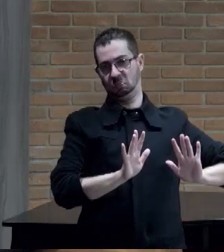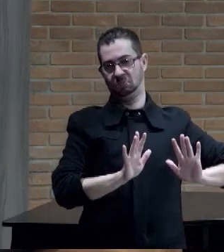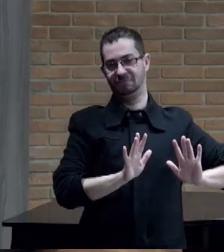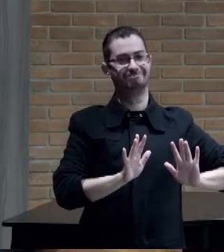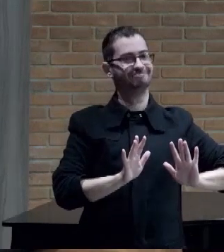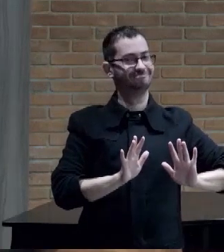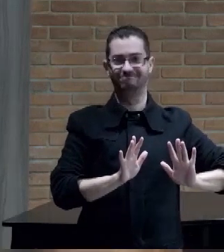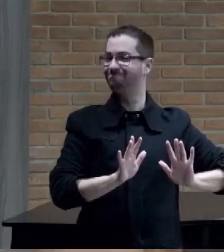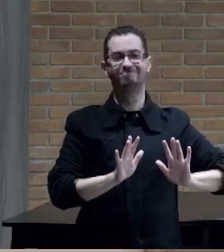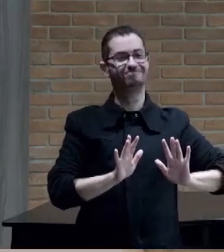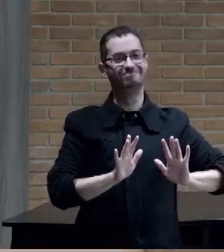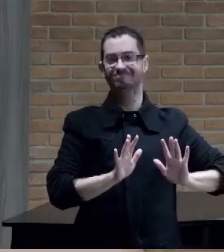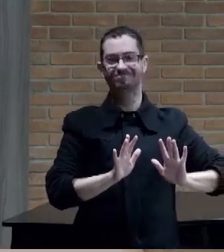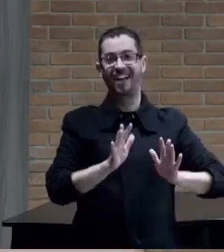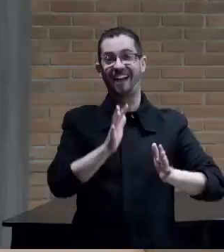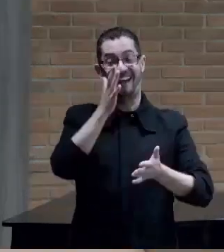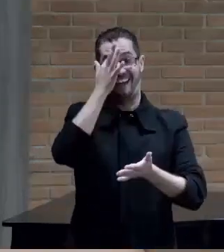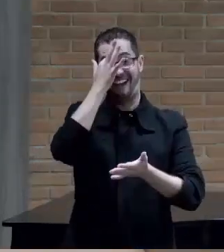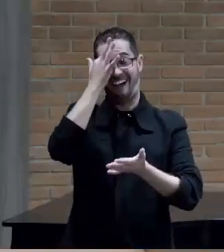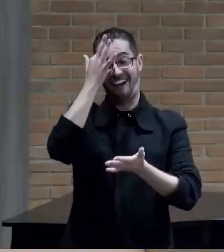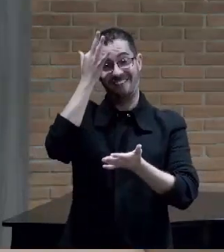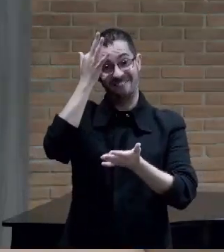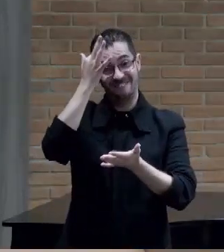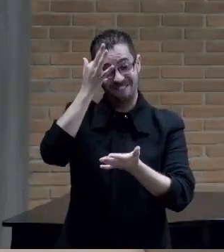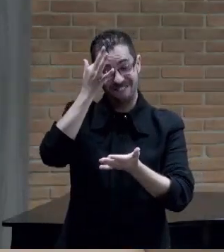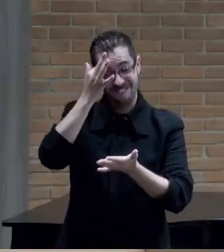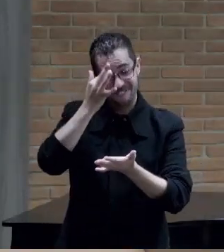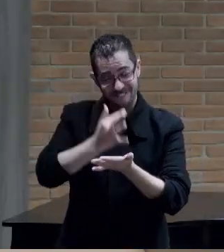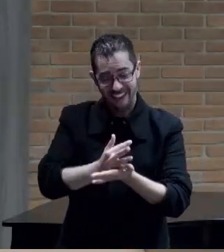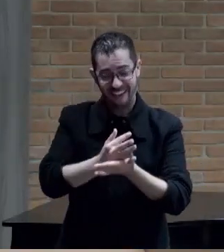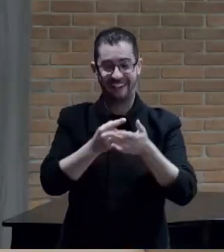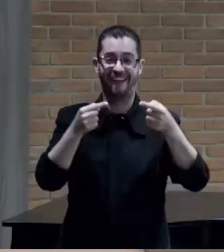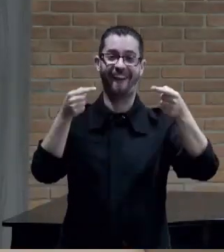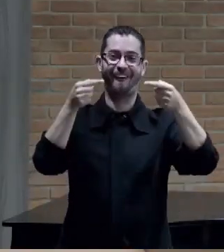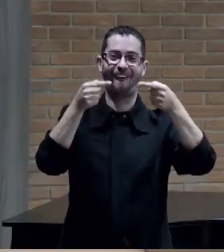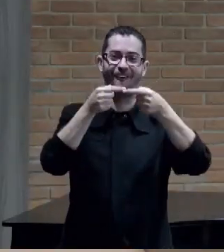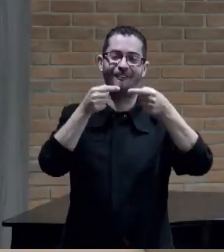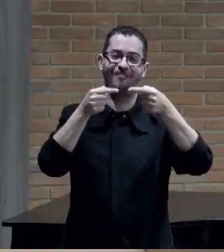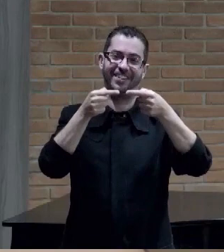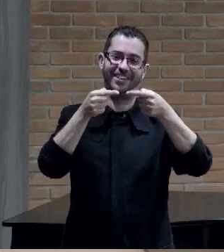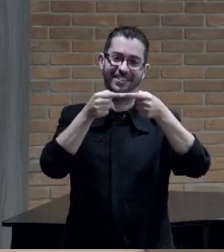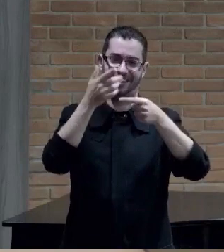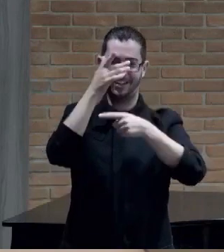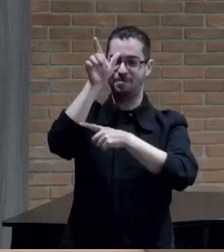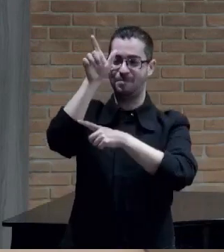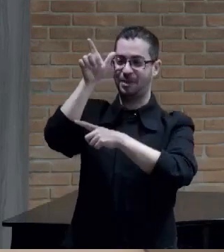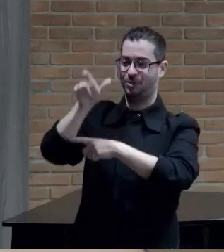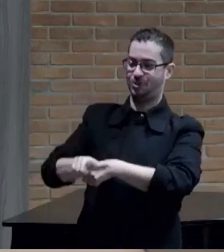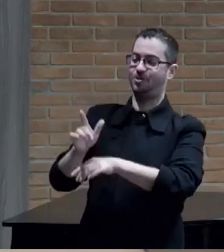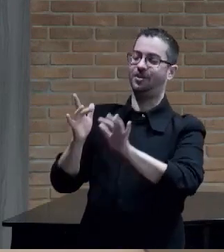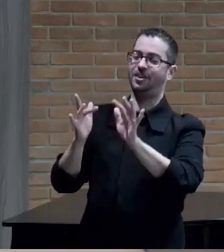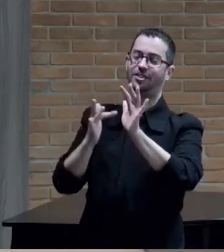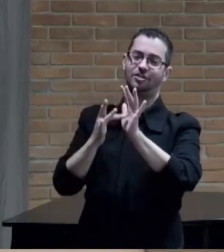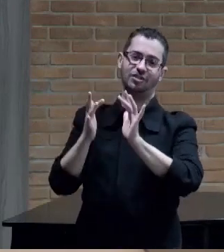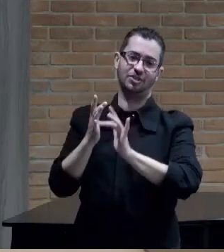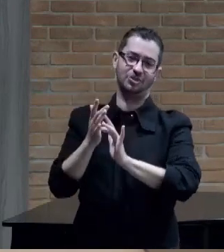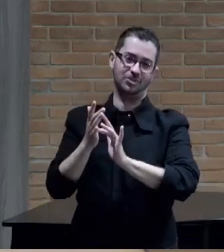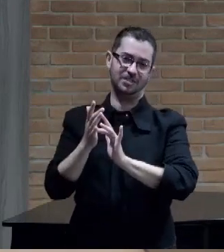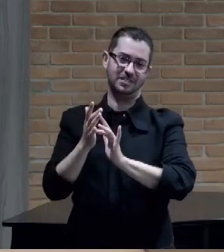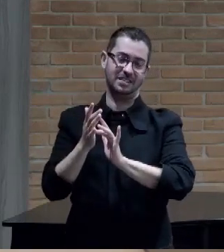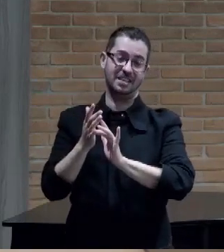A fé salvífica é aquela que está relacionada à pessoa de Jesus Cristo. Não há como